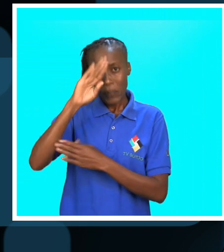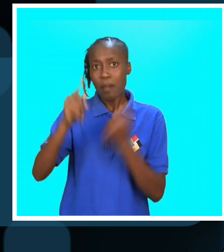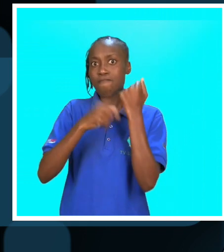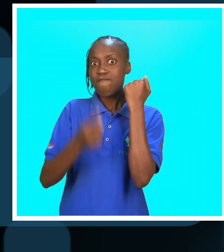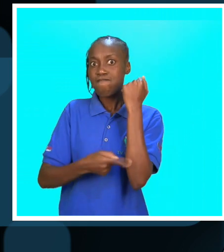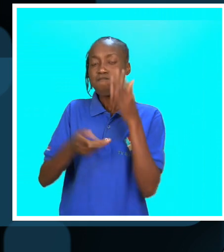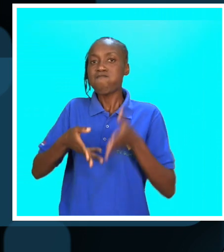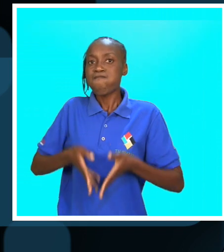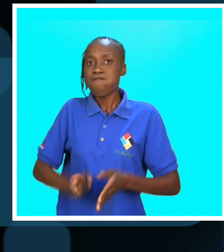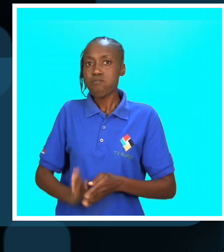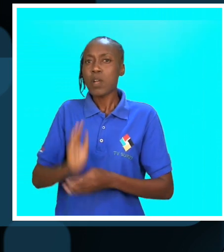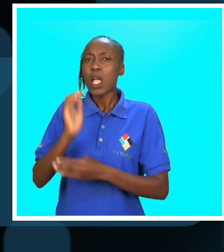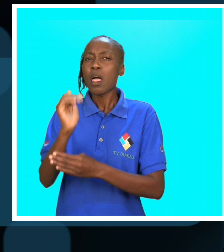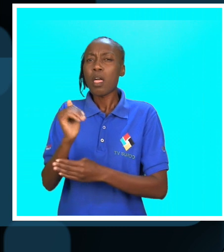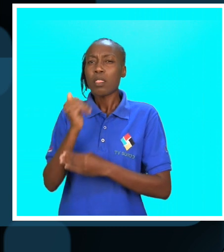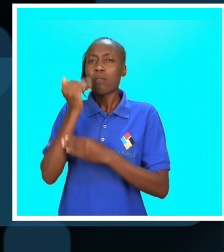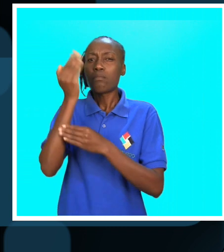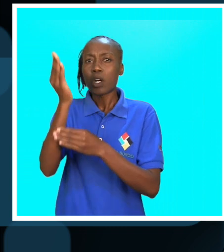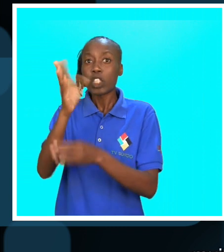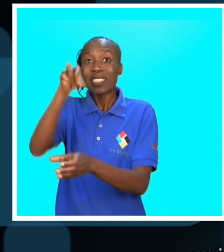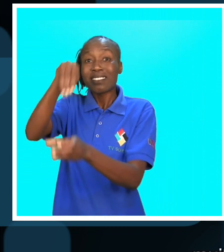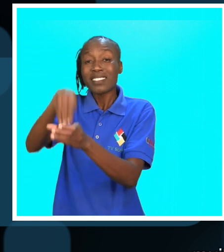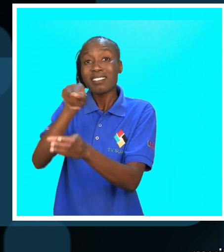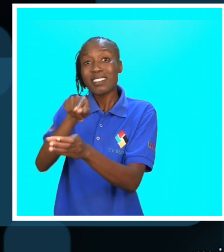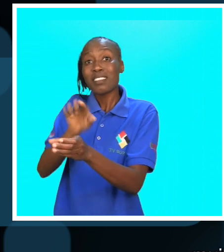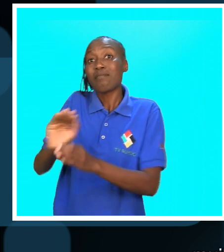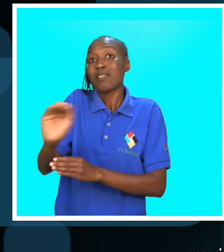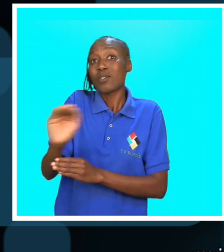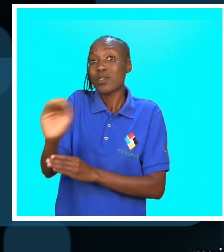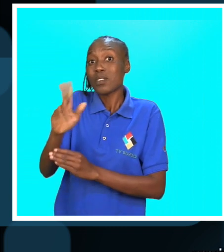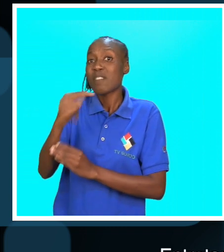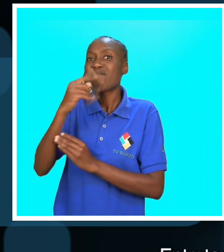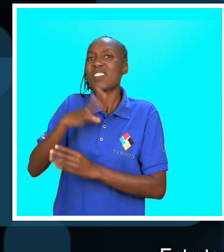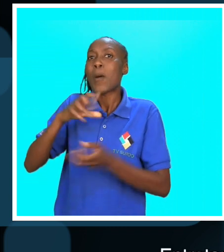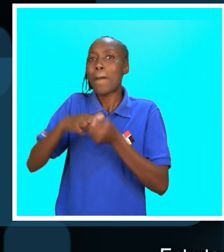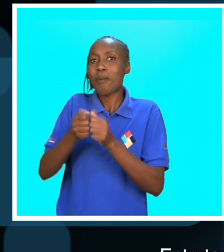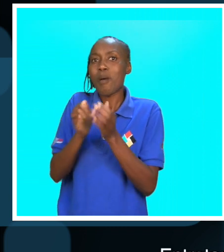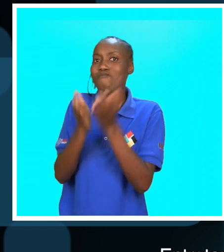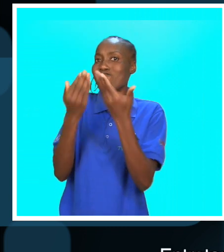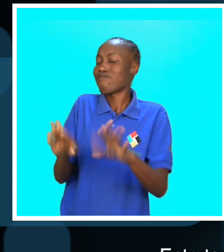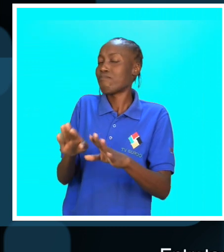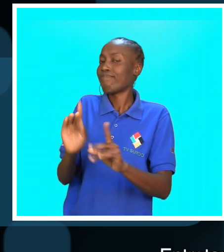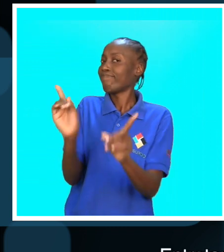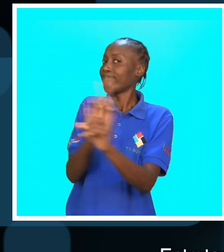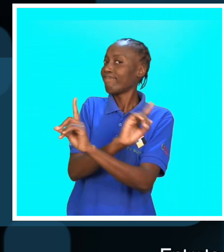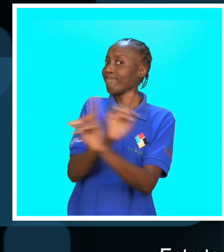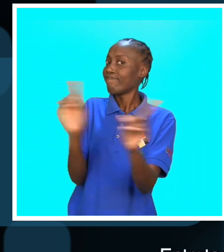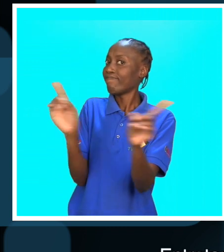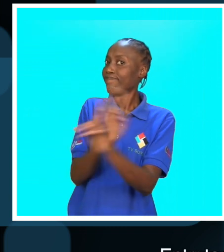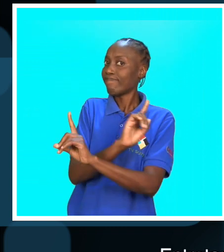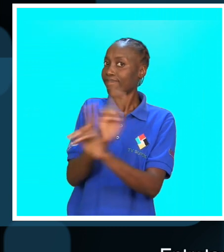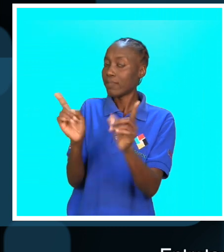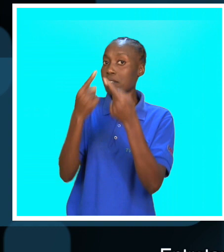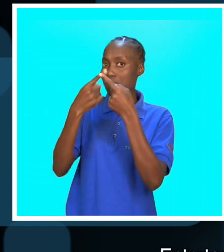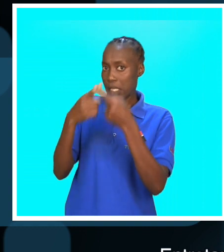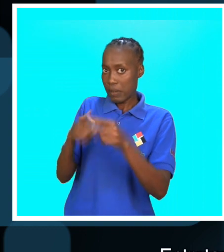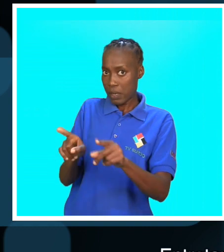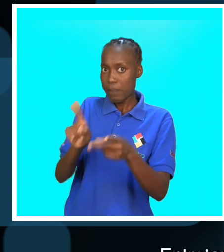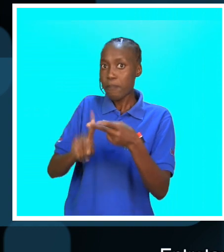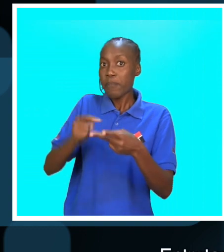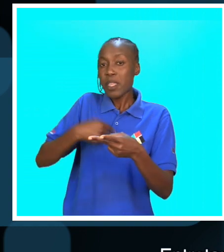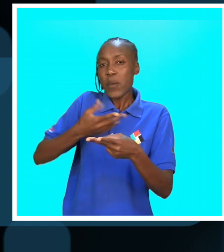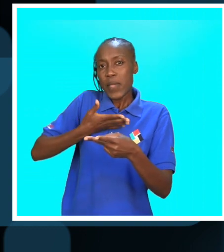que depois, dentro da nossa sociedade, muitas vezes, nós associamos ao obscurantismo. Entretanto, gostávamos que houvesse também a